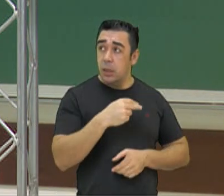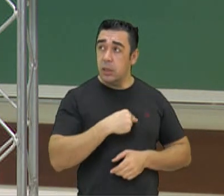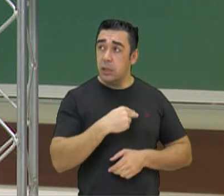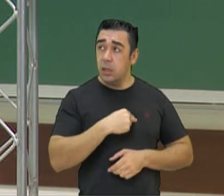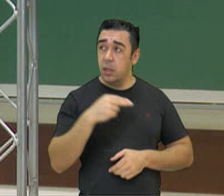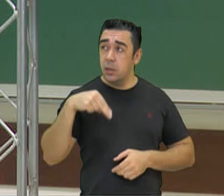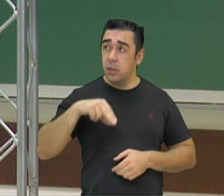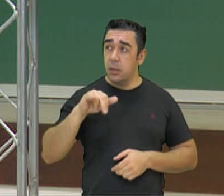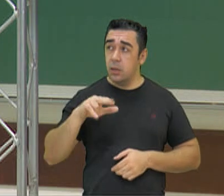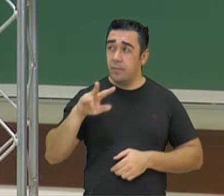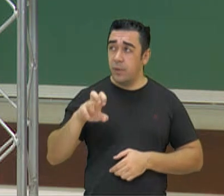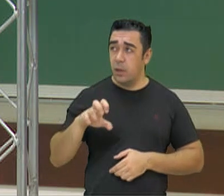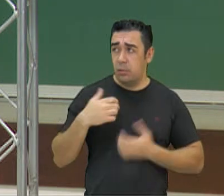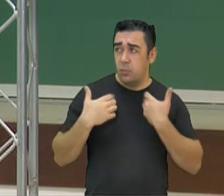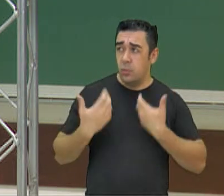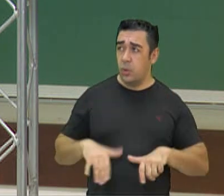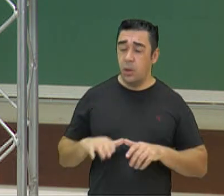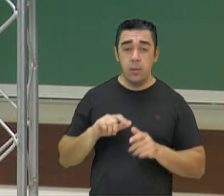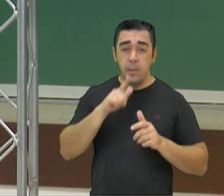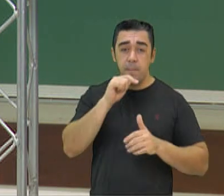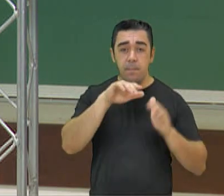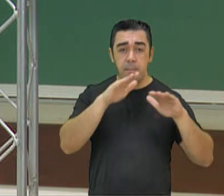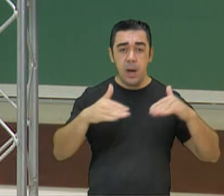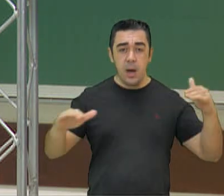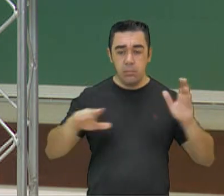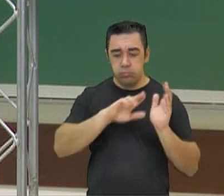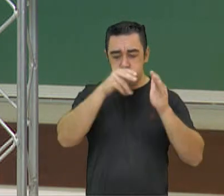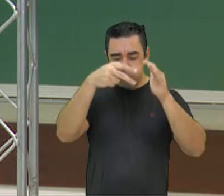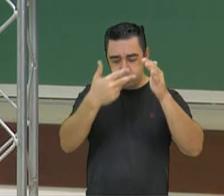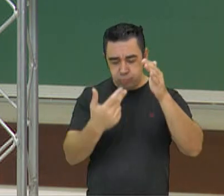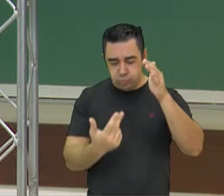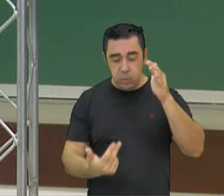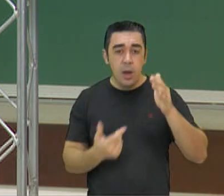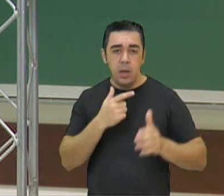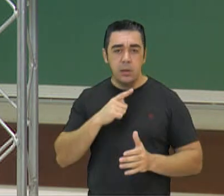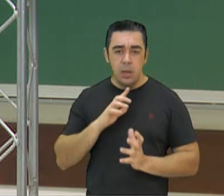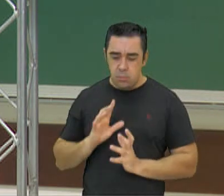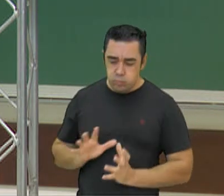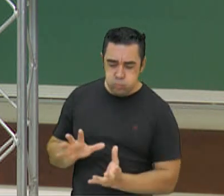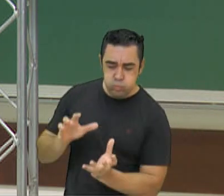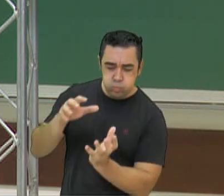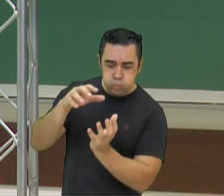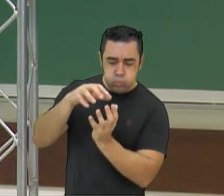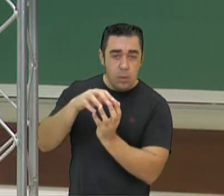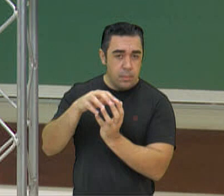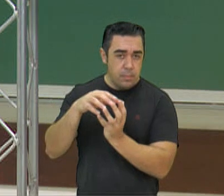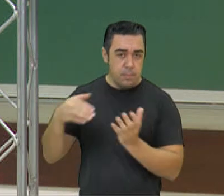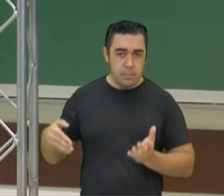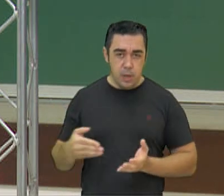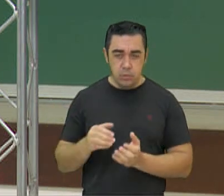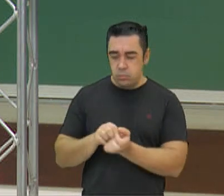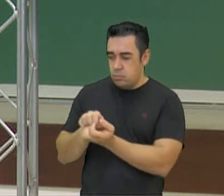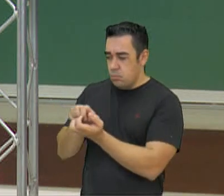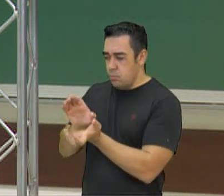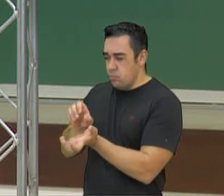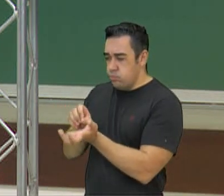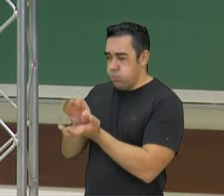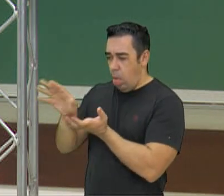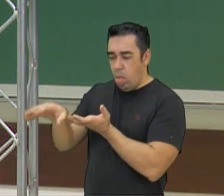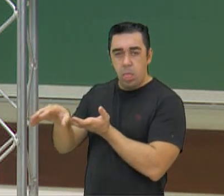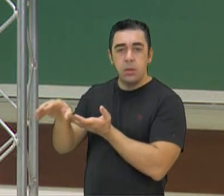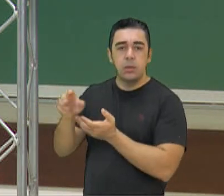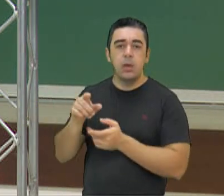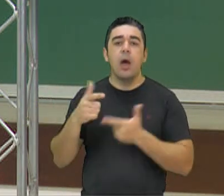ao mar e de repente veio a baleia e engole, ele viaja. Quando a baleia vai vomitar, justamente ele está